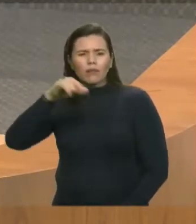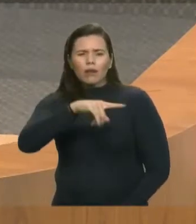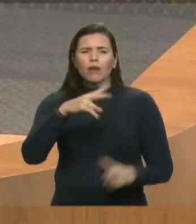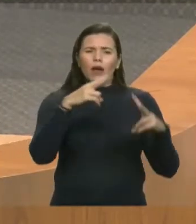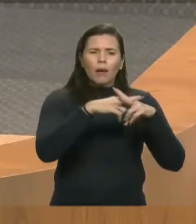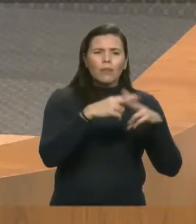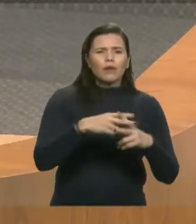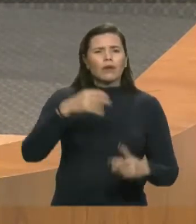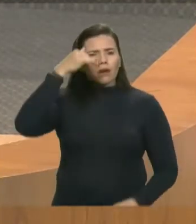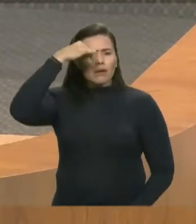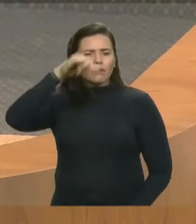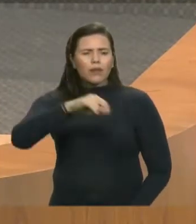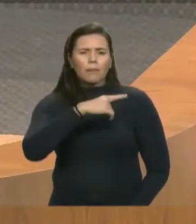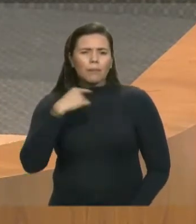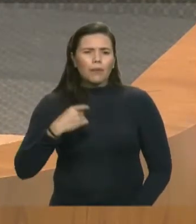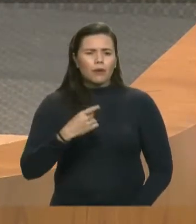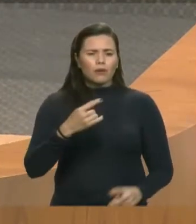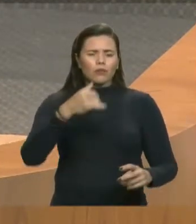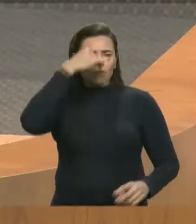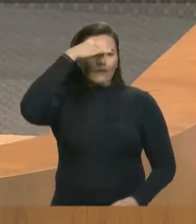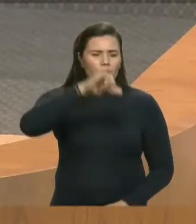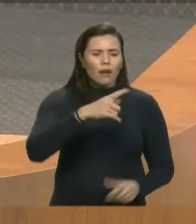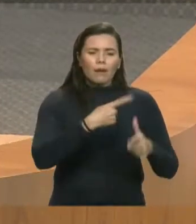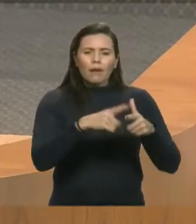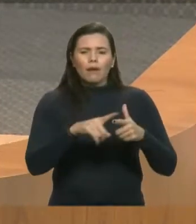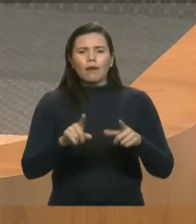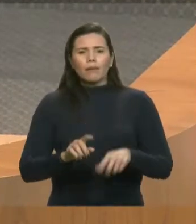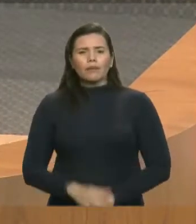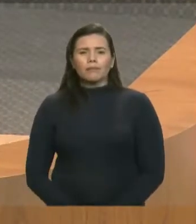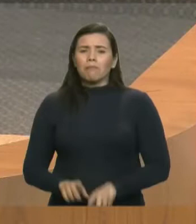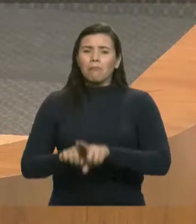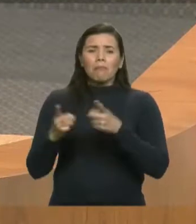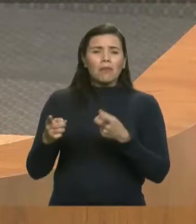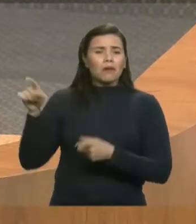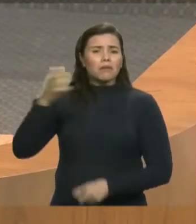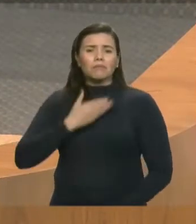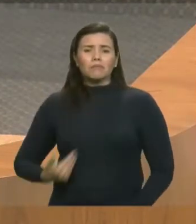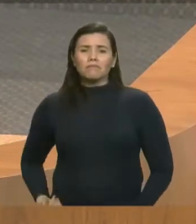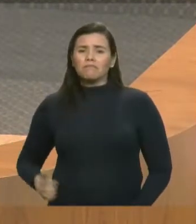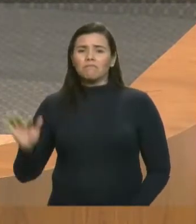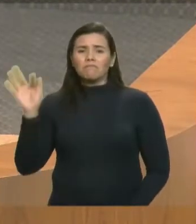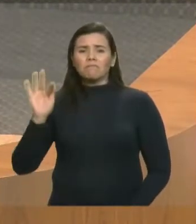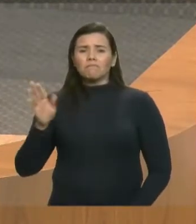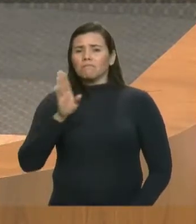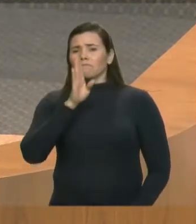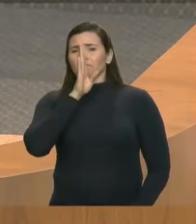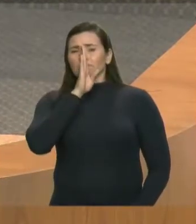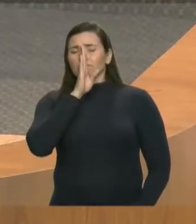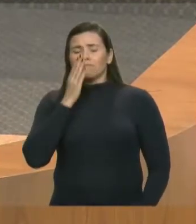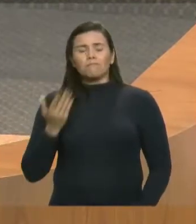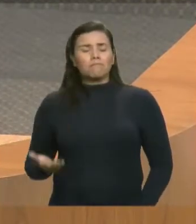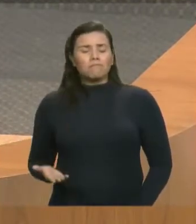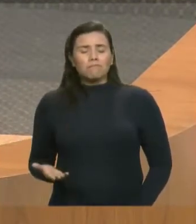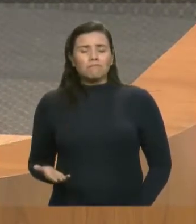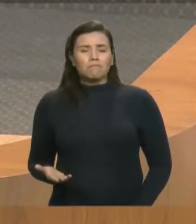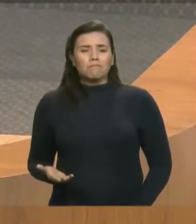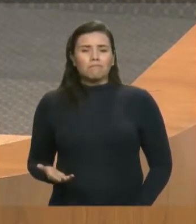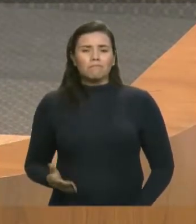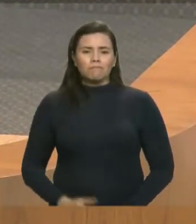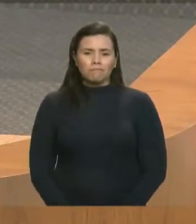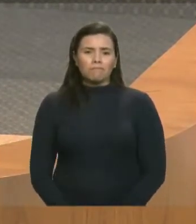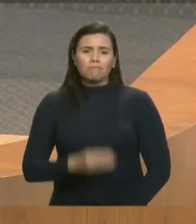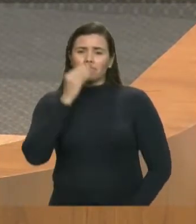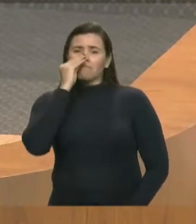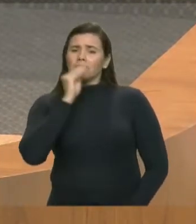que estavam previamente anunciados. E a omissão se dá, e nós que